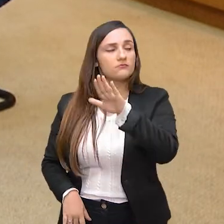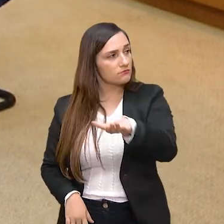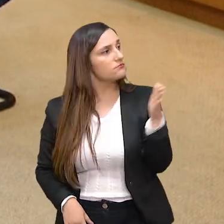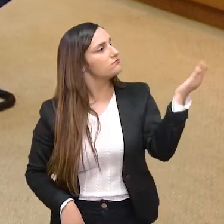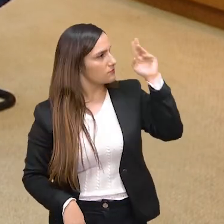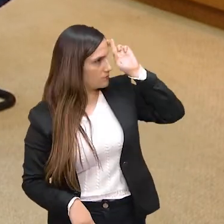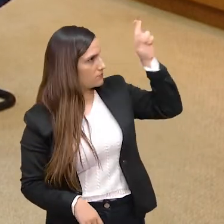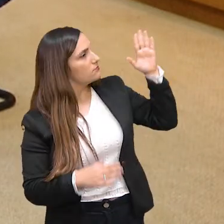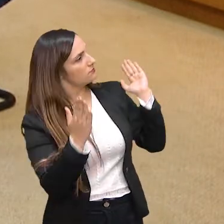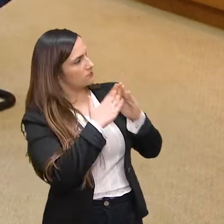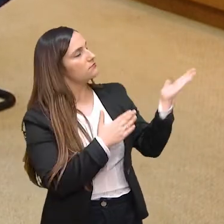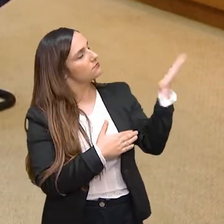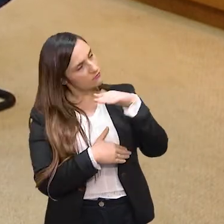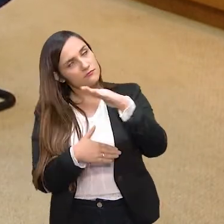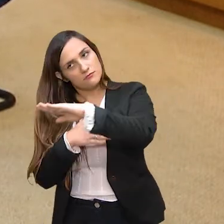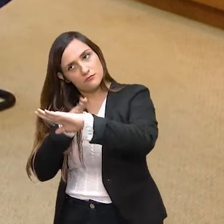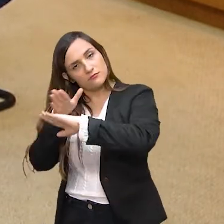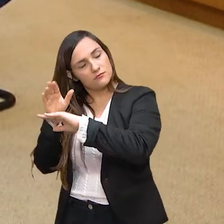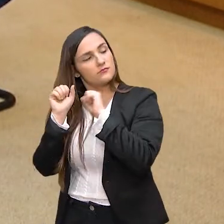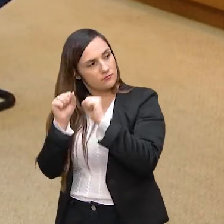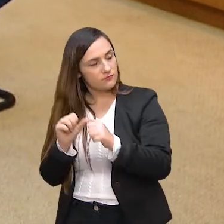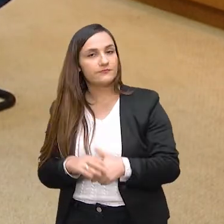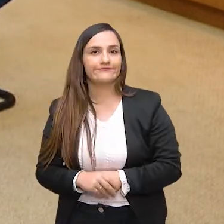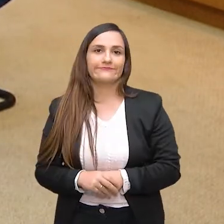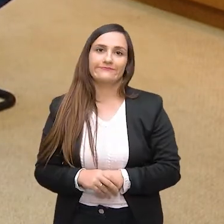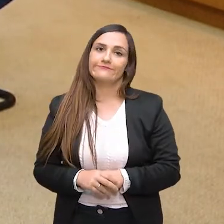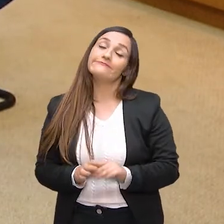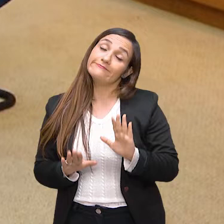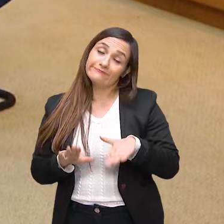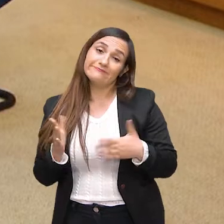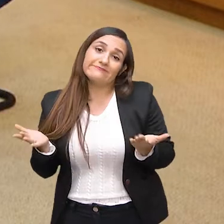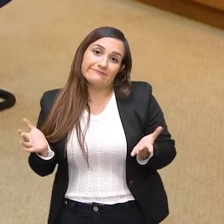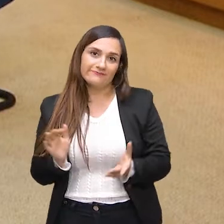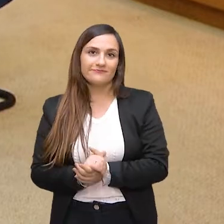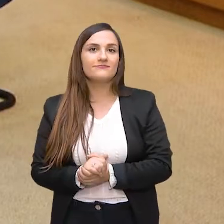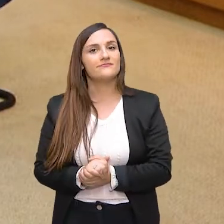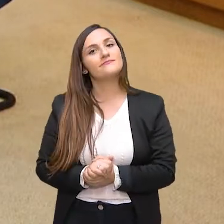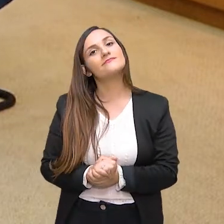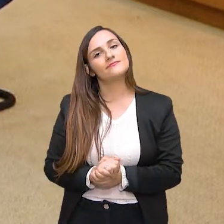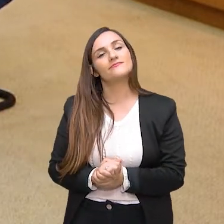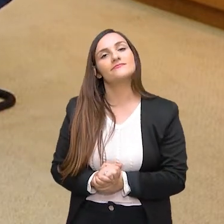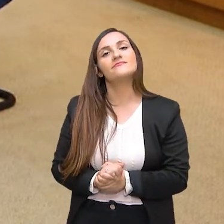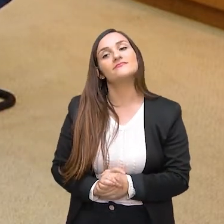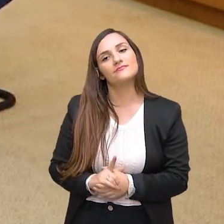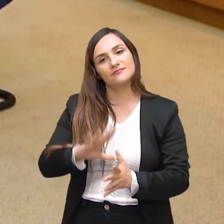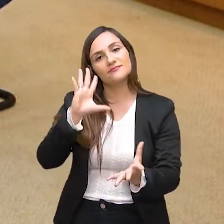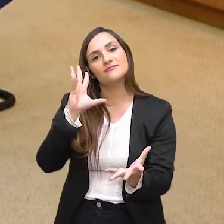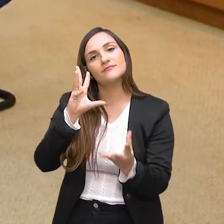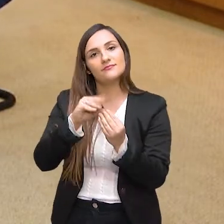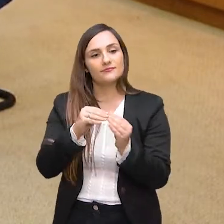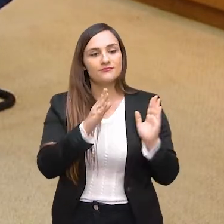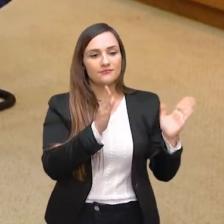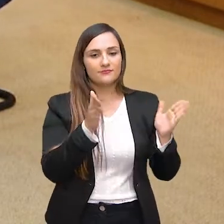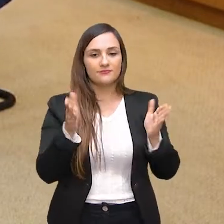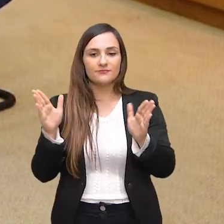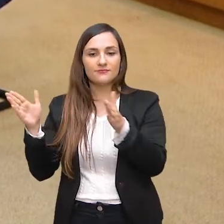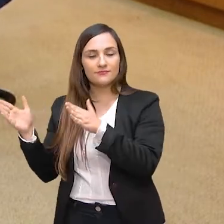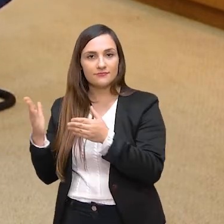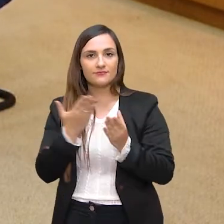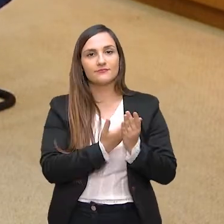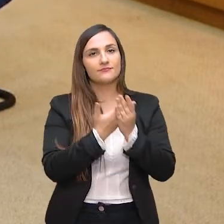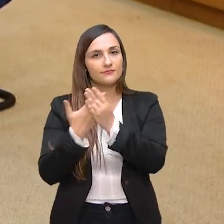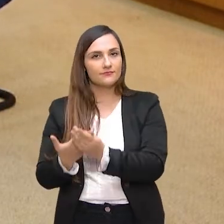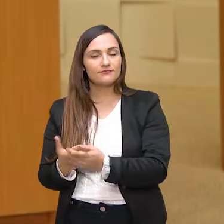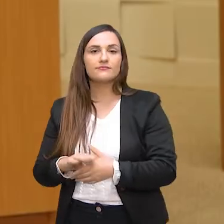dentro o dono do imóvel. Então isso é dar efetividade. Então essas são as fases que eu poderia, assim, resumidamente dizer